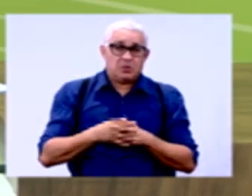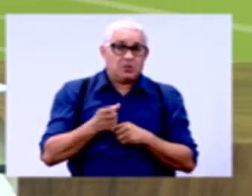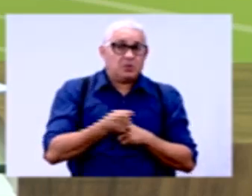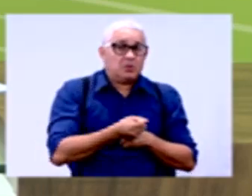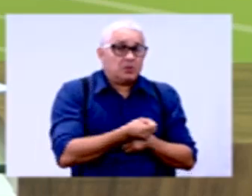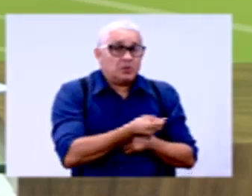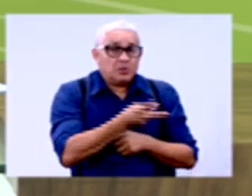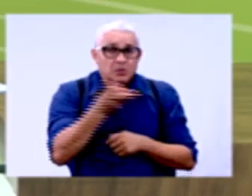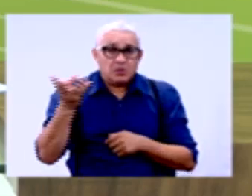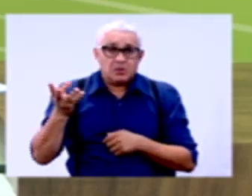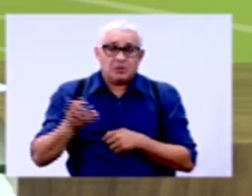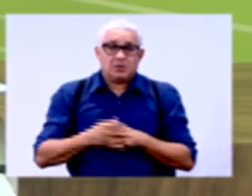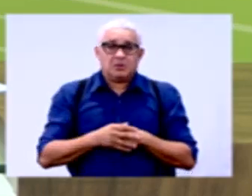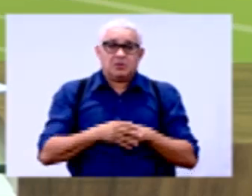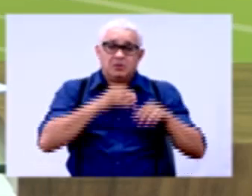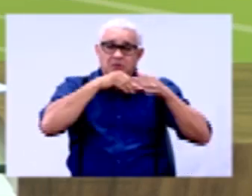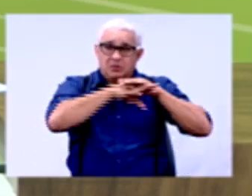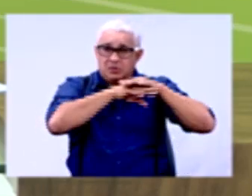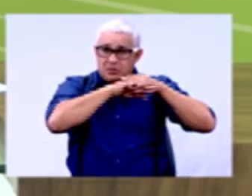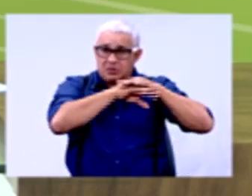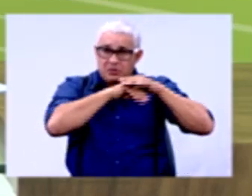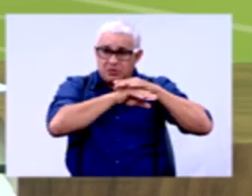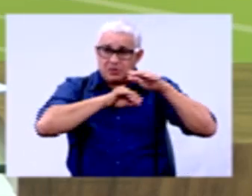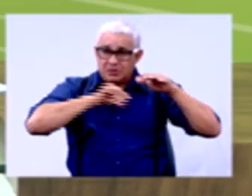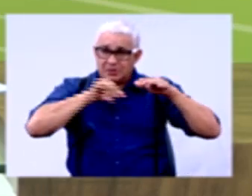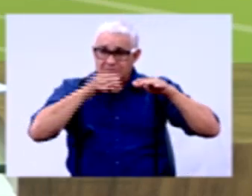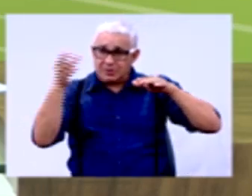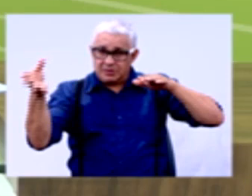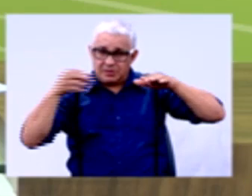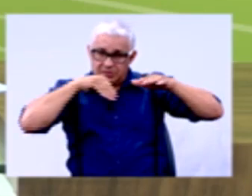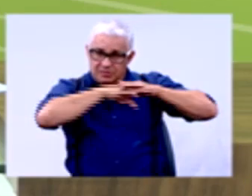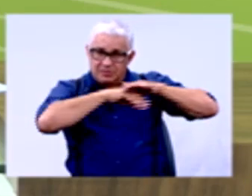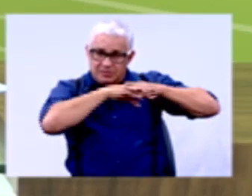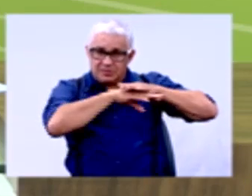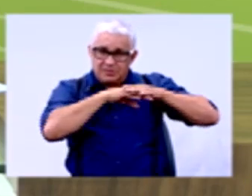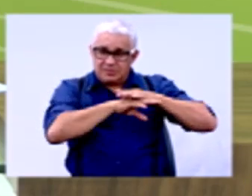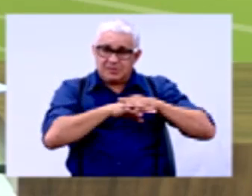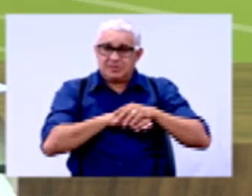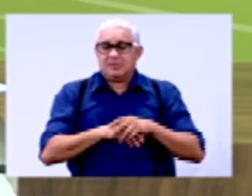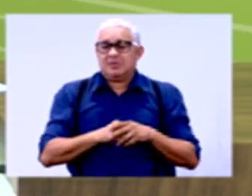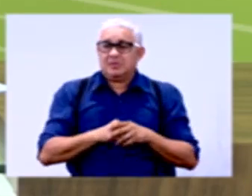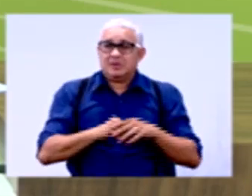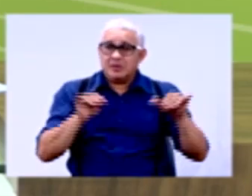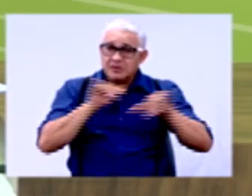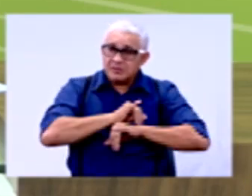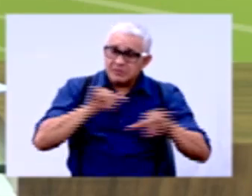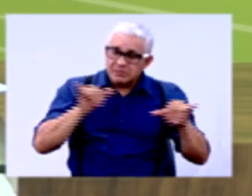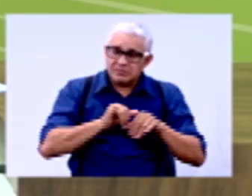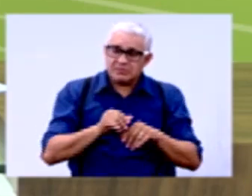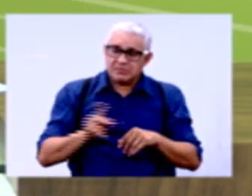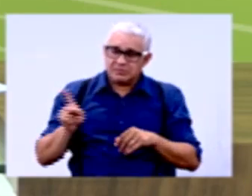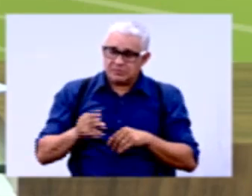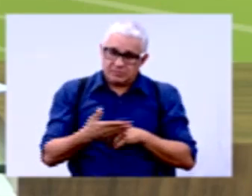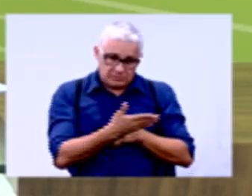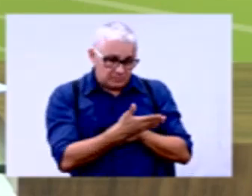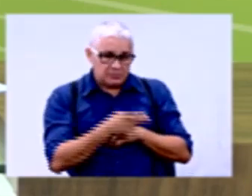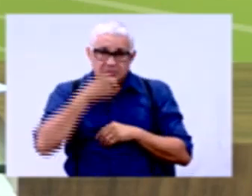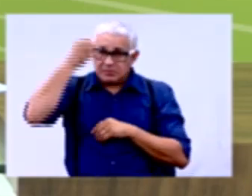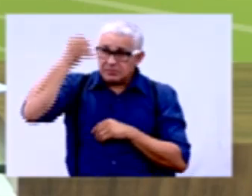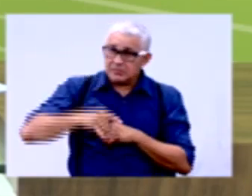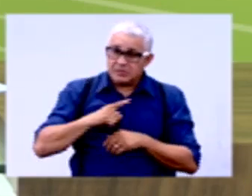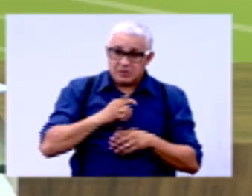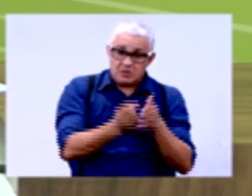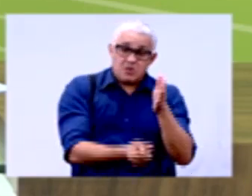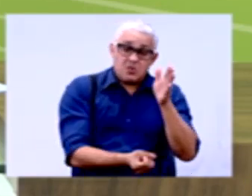de informações que nós estaremos armazenando. Porque, como o professor falou, quando se cria